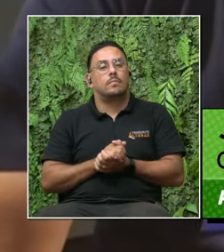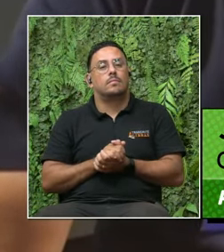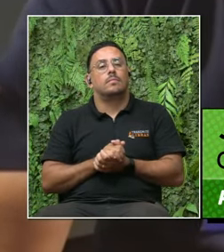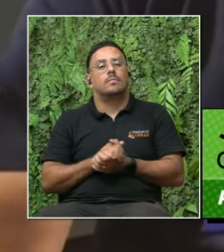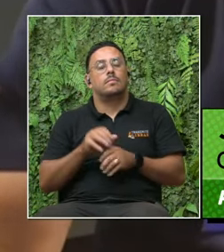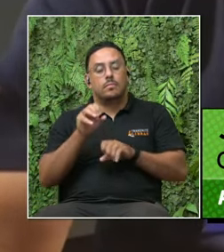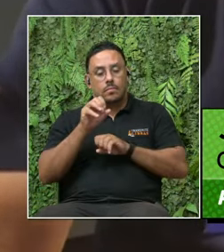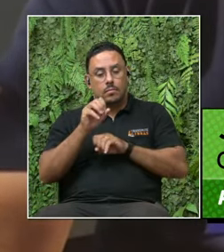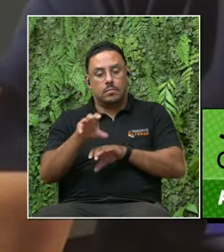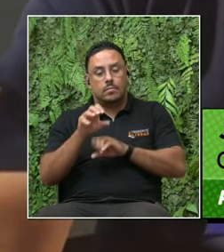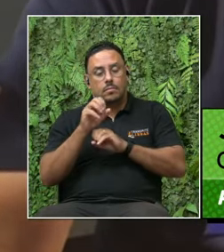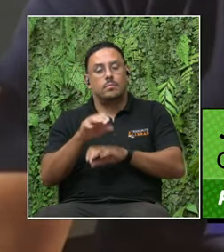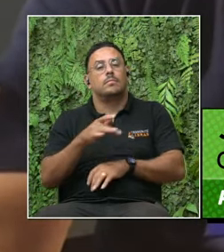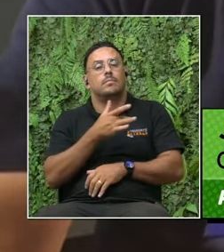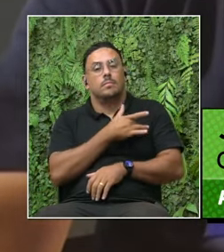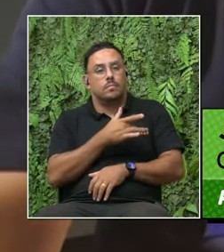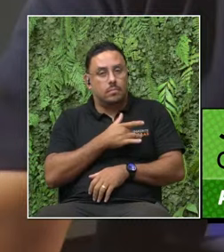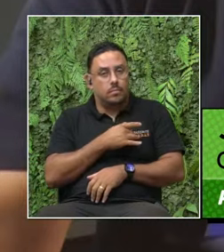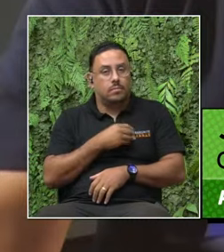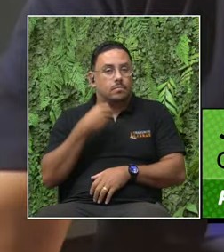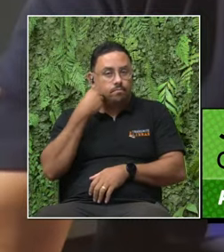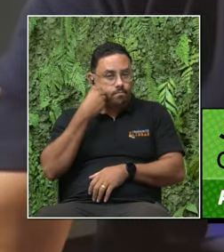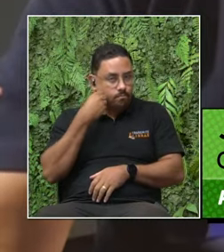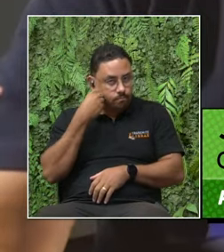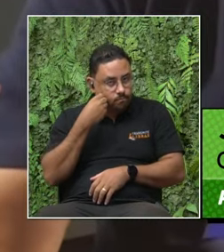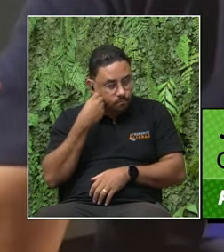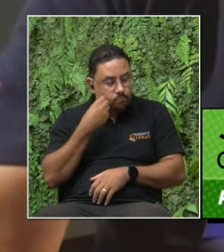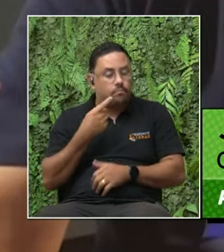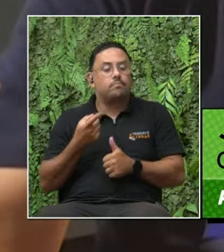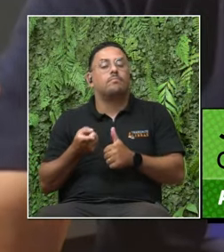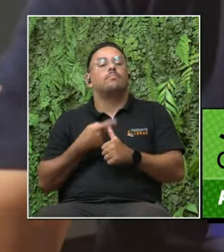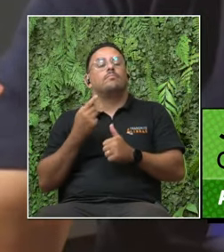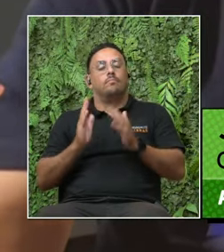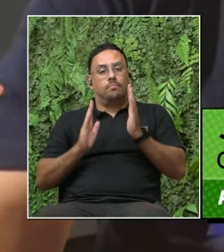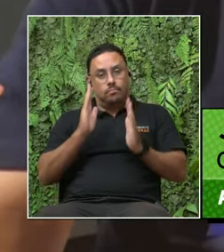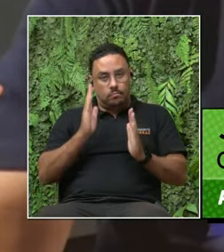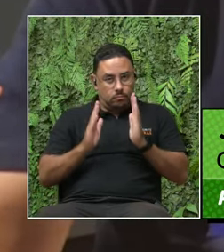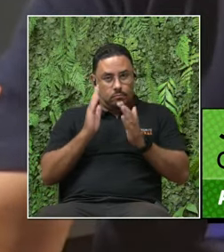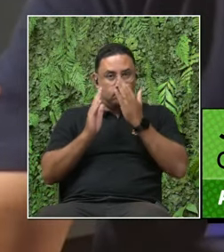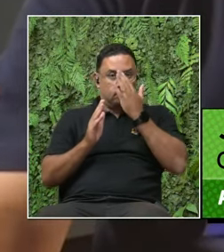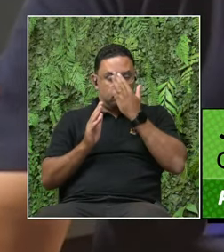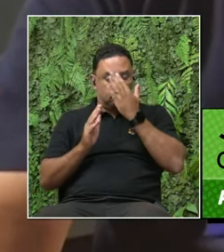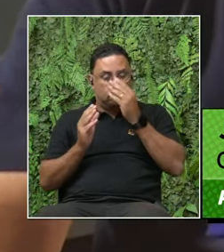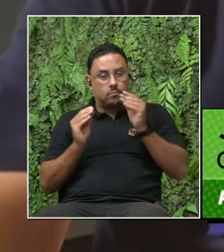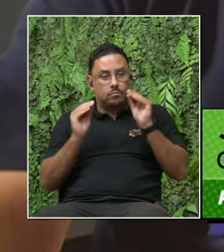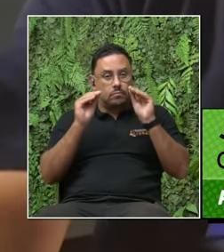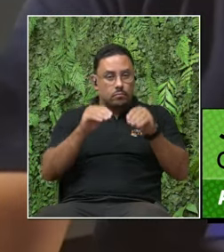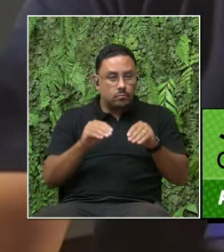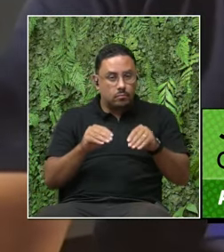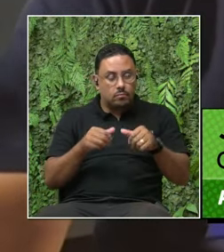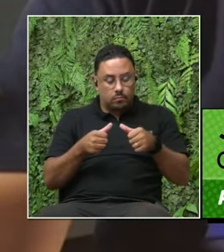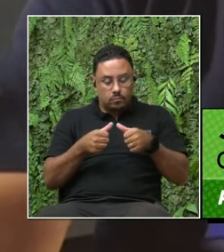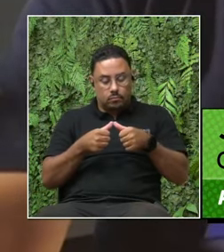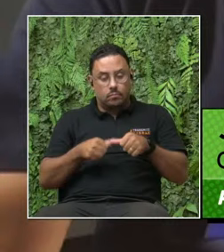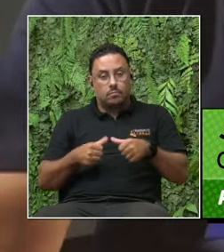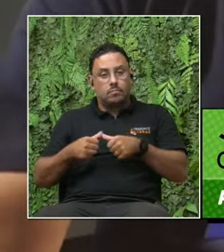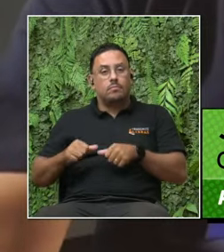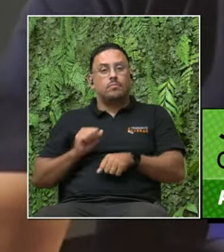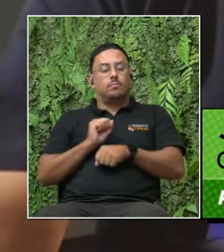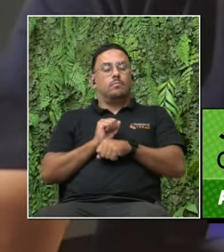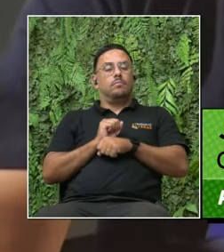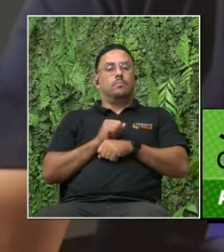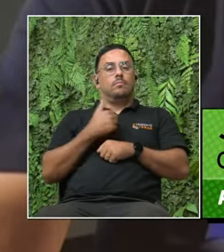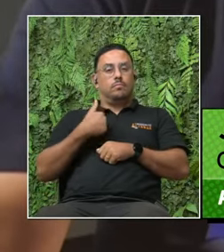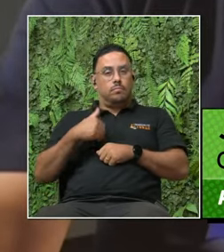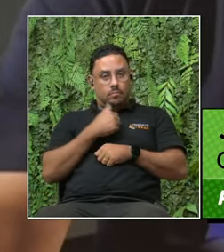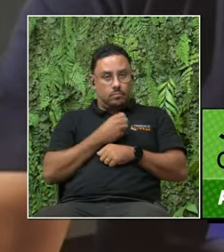teve a experiência lá na no primeiro jogo na arena MRV no primeiro tempo que ele fez colocou a a a defesa do Cruzeiro esperando o Atlético